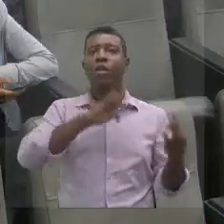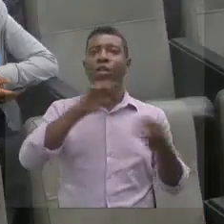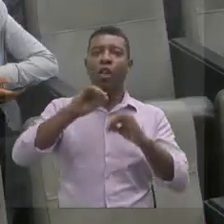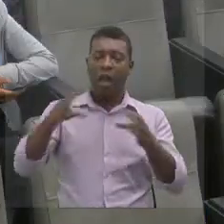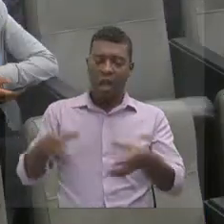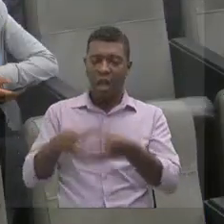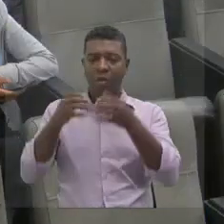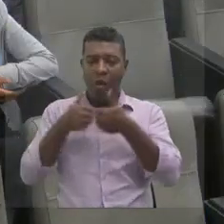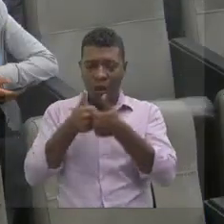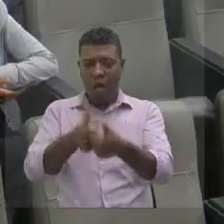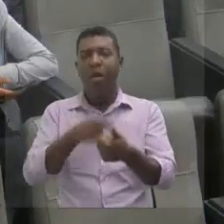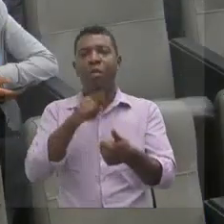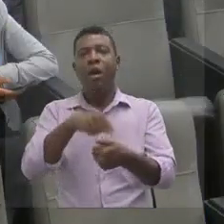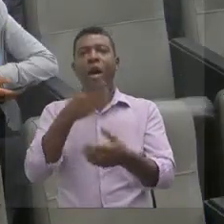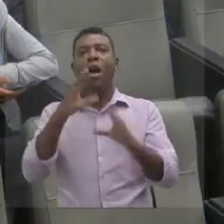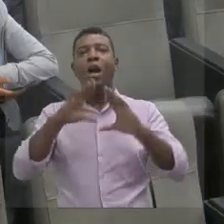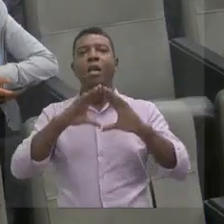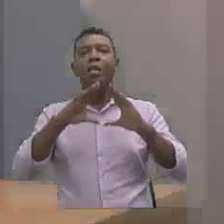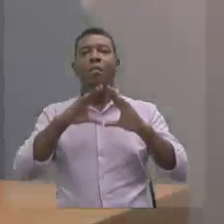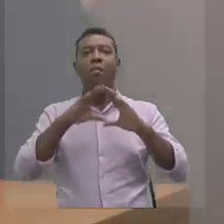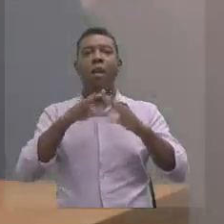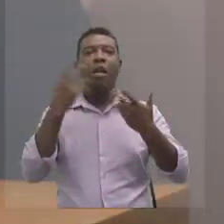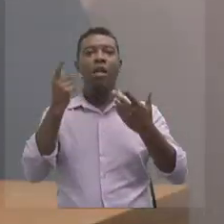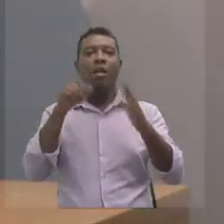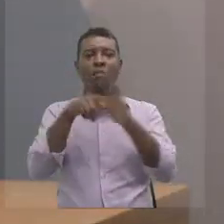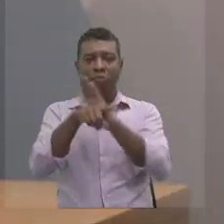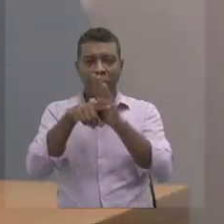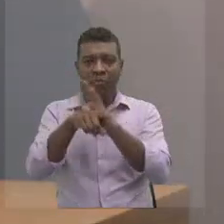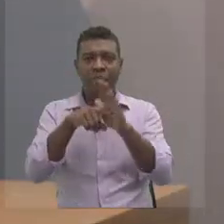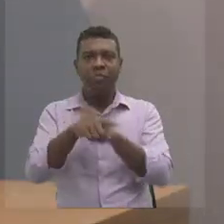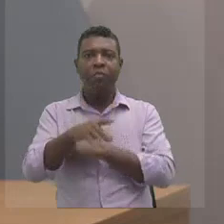Boa tarde aos colegas parlamentares secretário